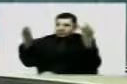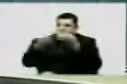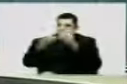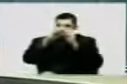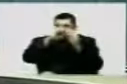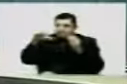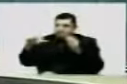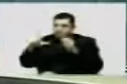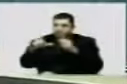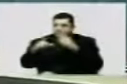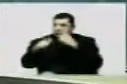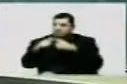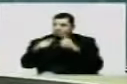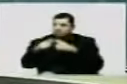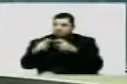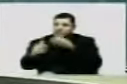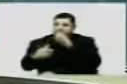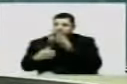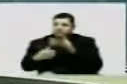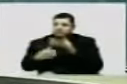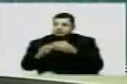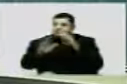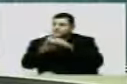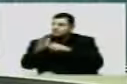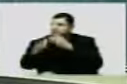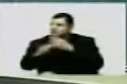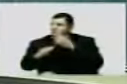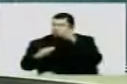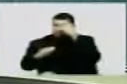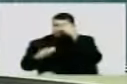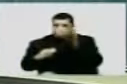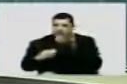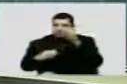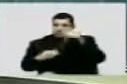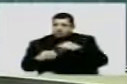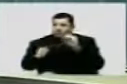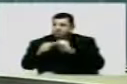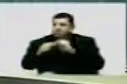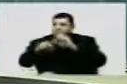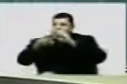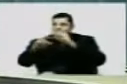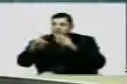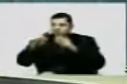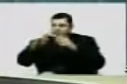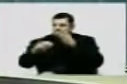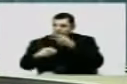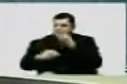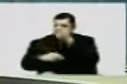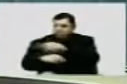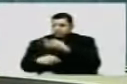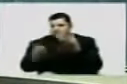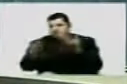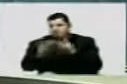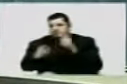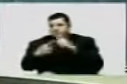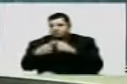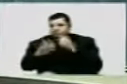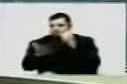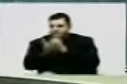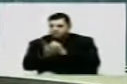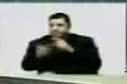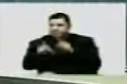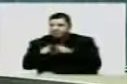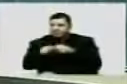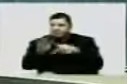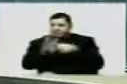perfeita clareza da gravidade disso. Eu quero aqui fazer coro a Vossa Excelência, até